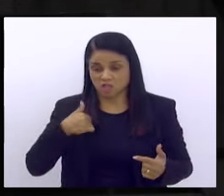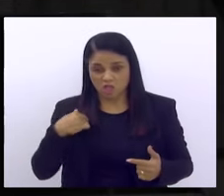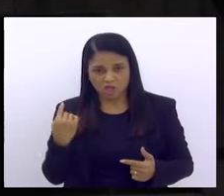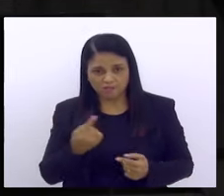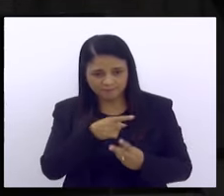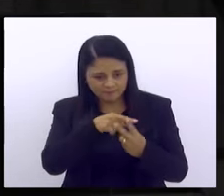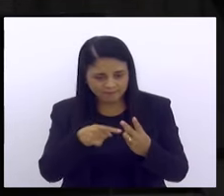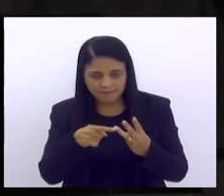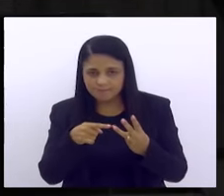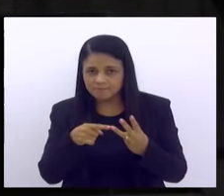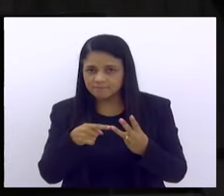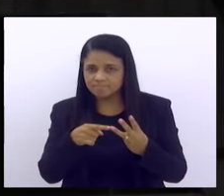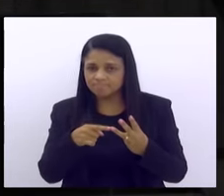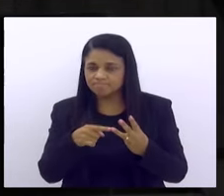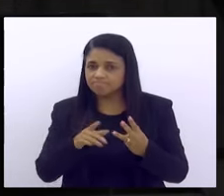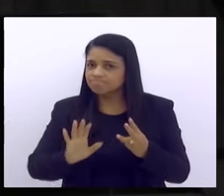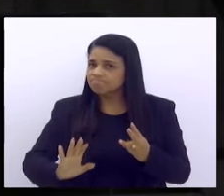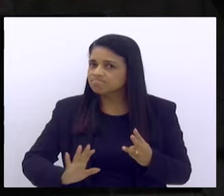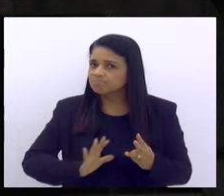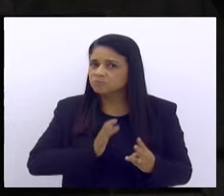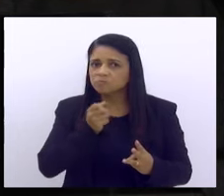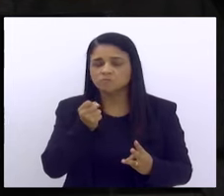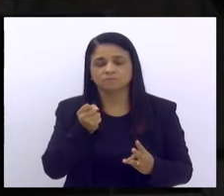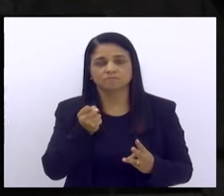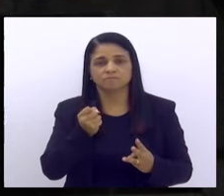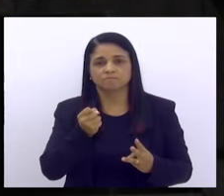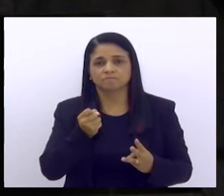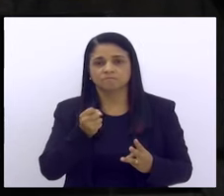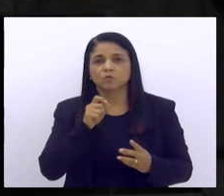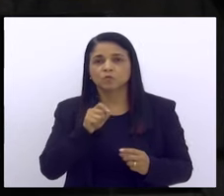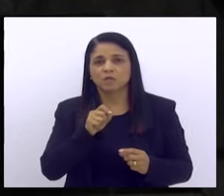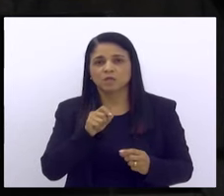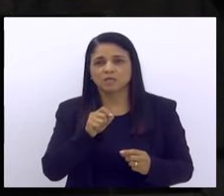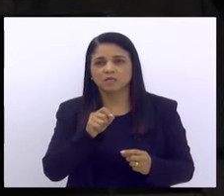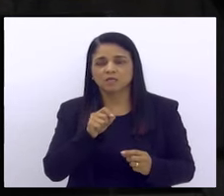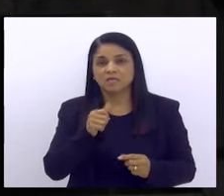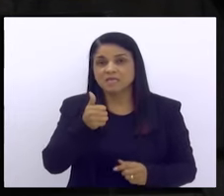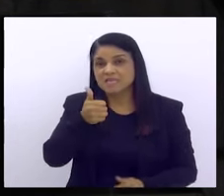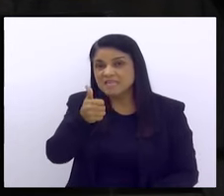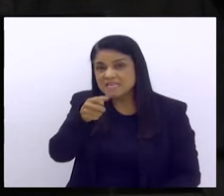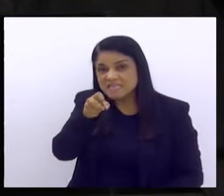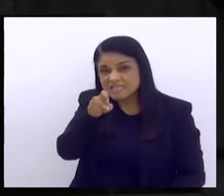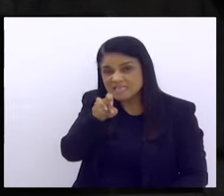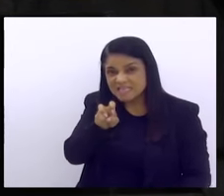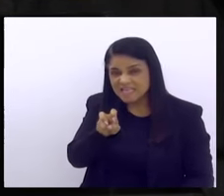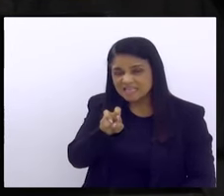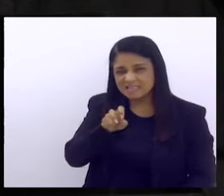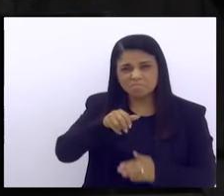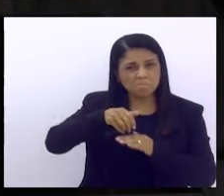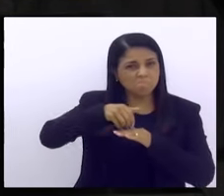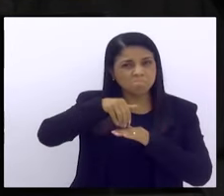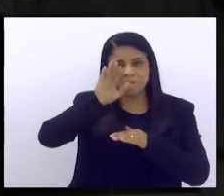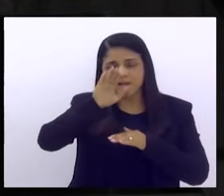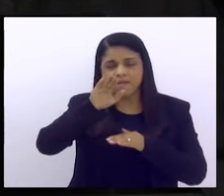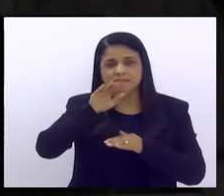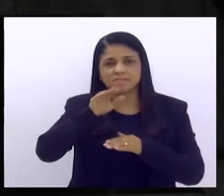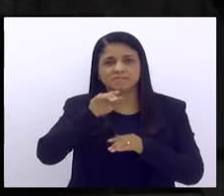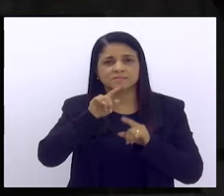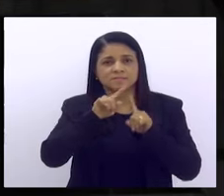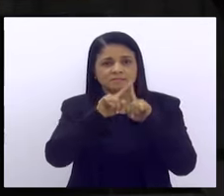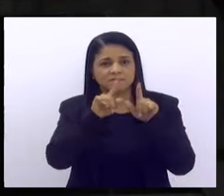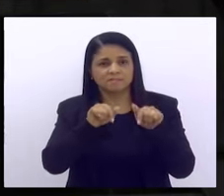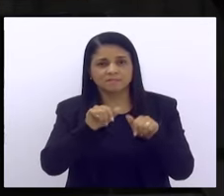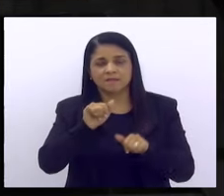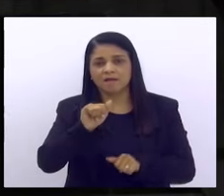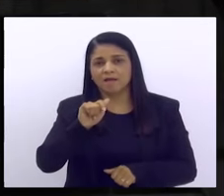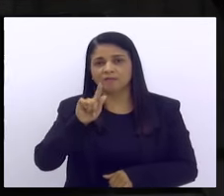foi o simples fato de terem mais de 15 agentes públicos só prendendo